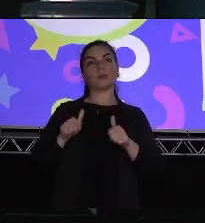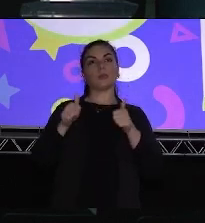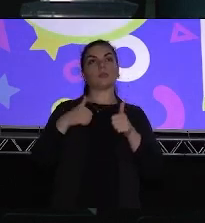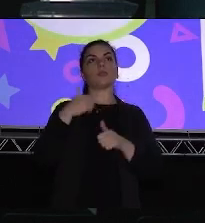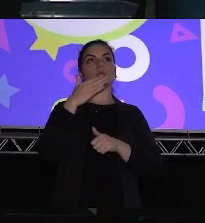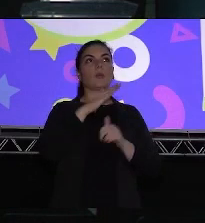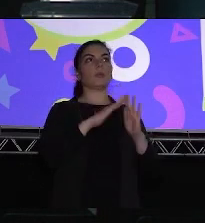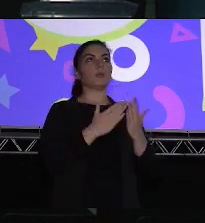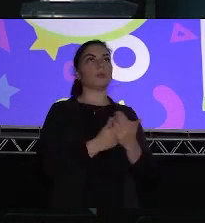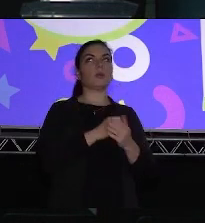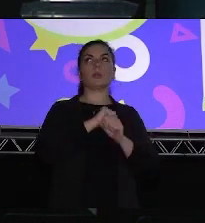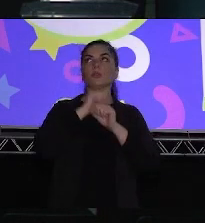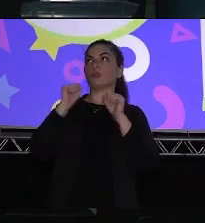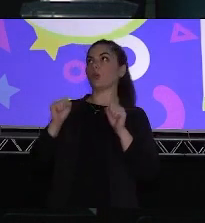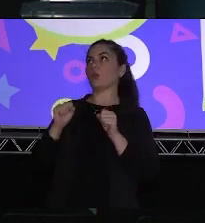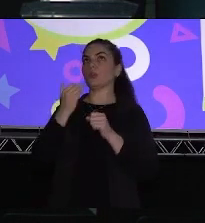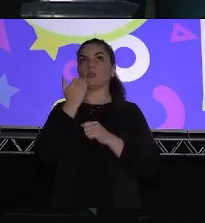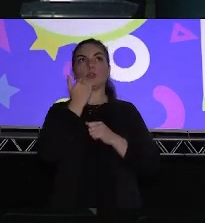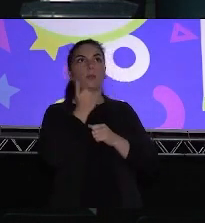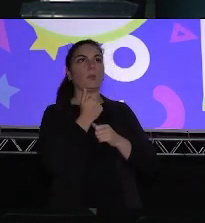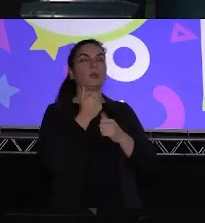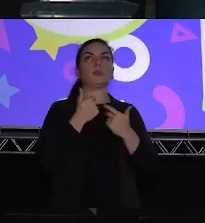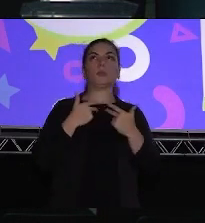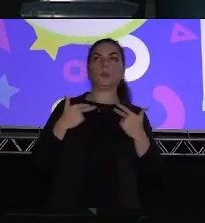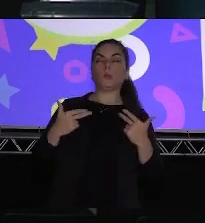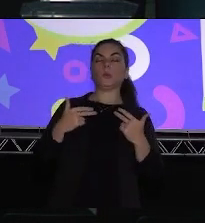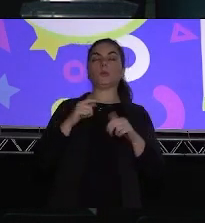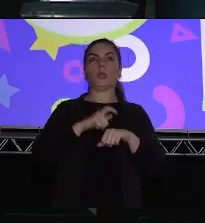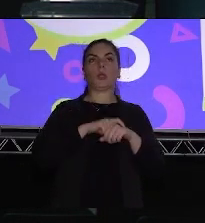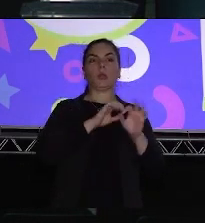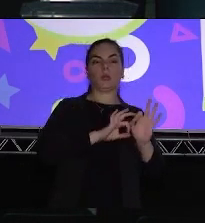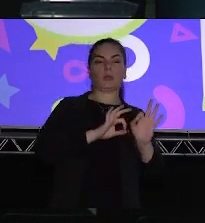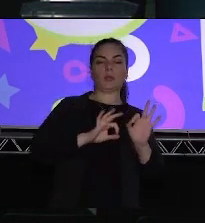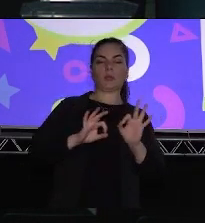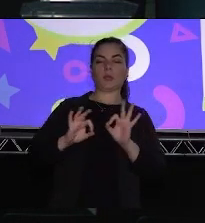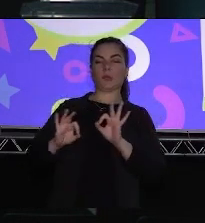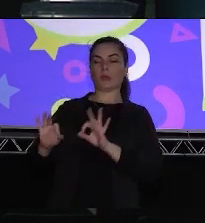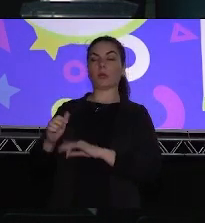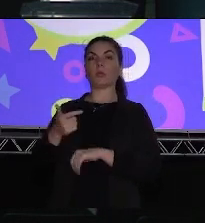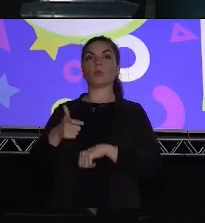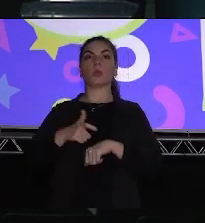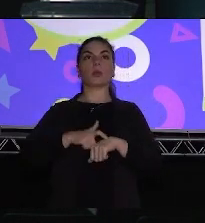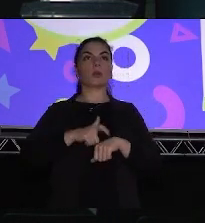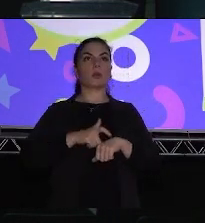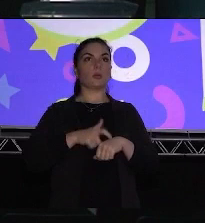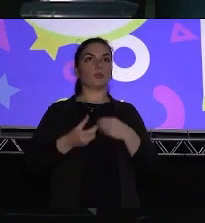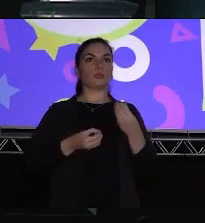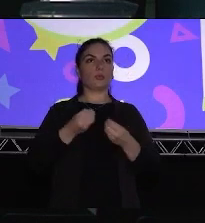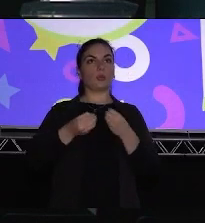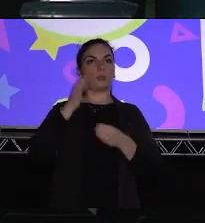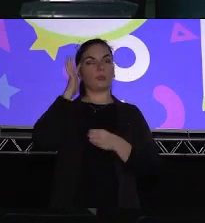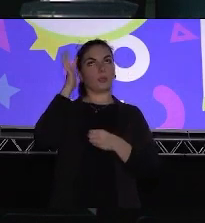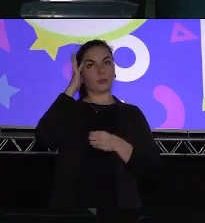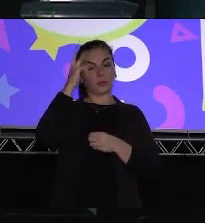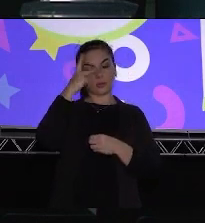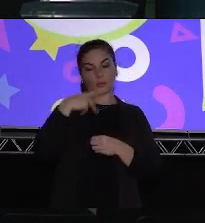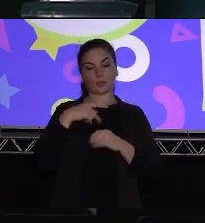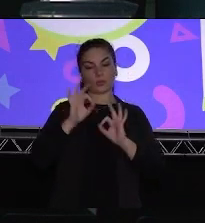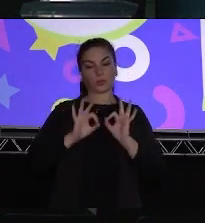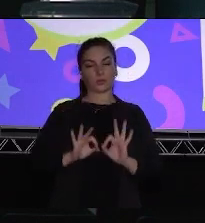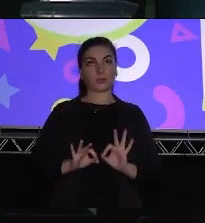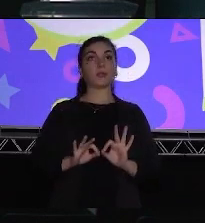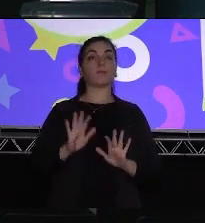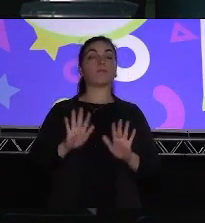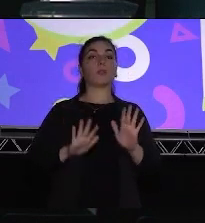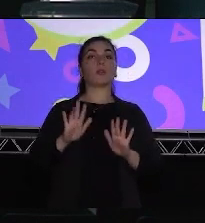escola, a gente acorda, a gente almoça, a gente faz várias coisas num horário certo, e muitas vezes a gente não tem tempo de pensar em auto-organização. Acontece quando a gente